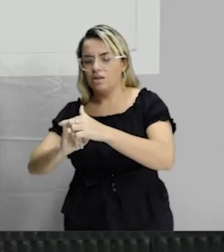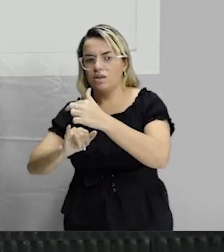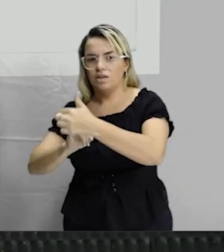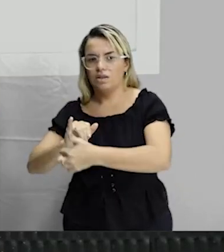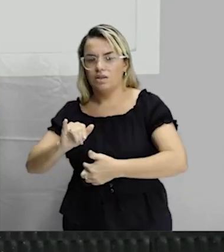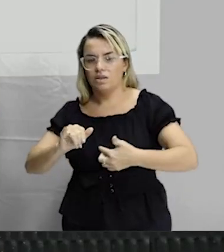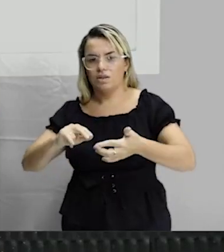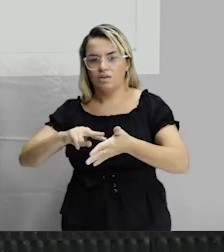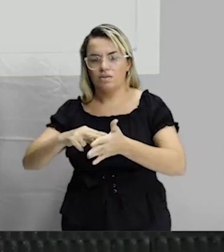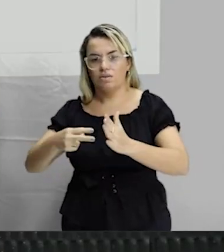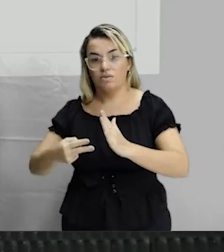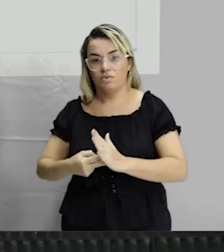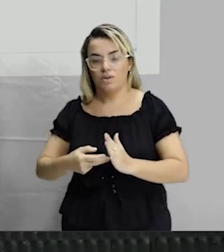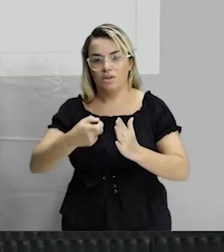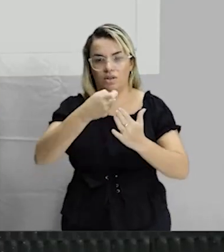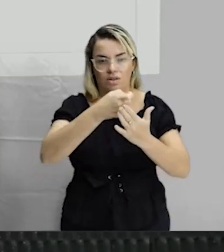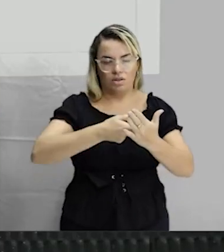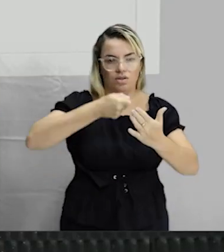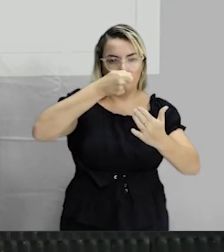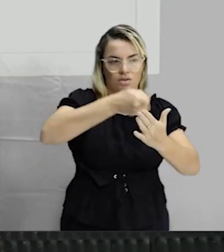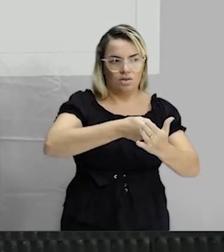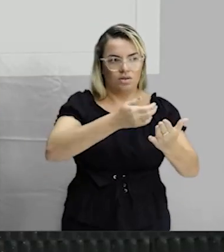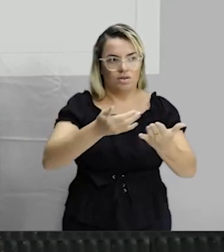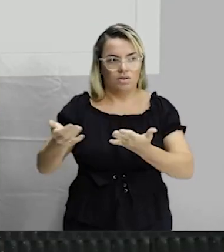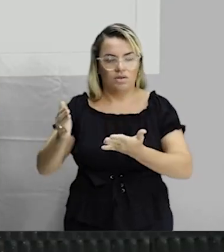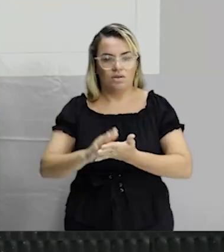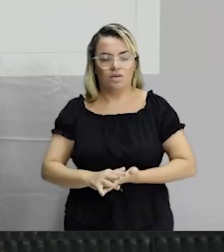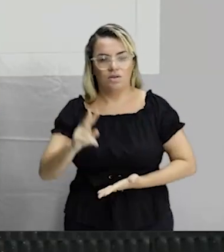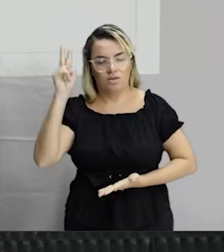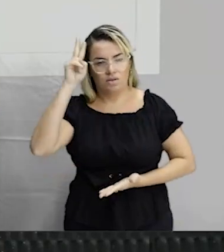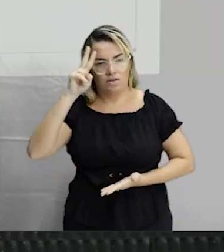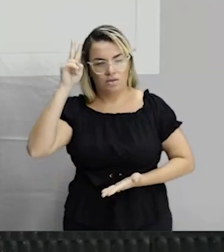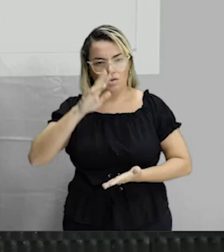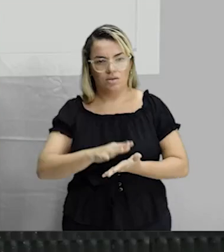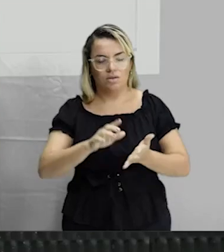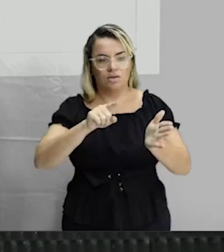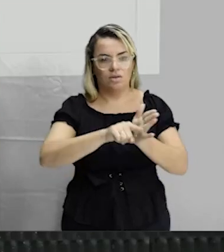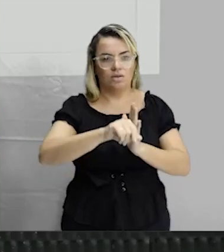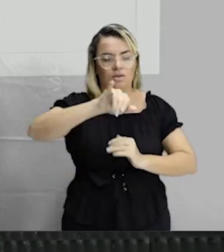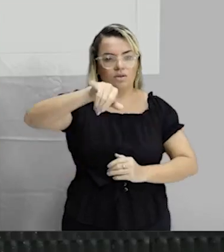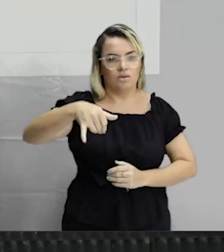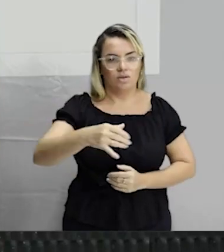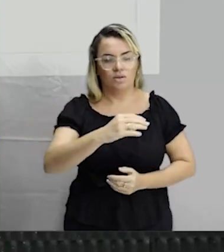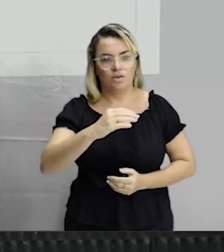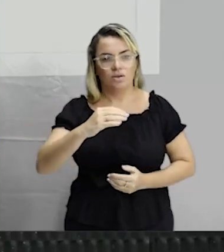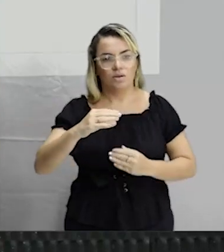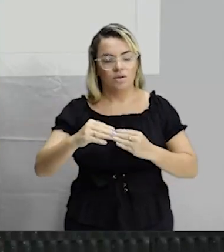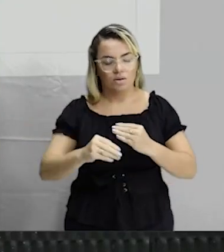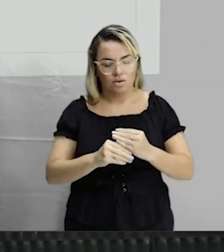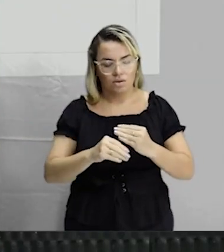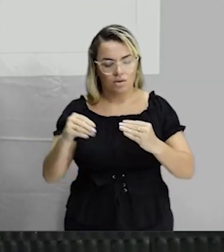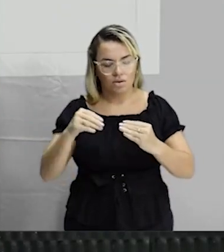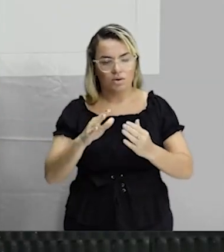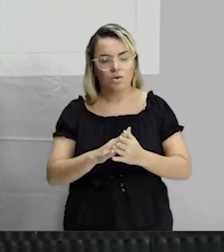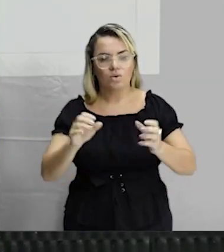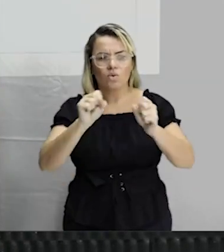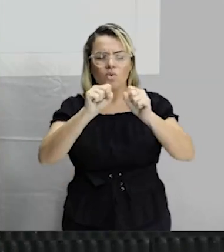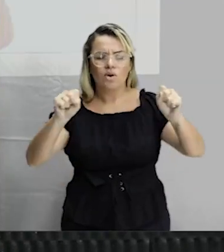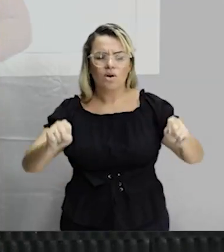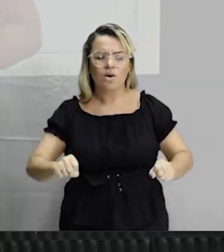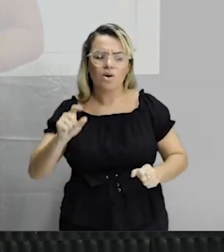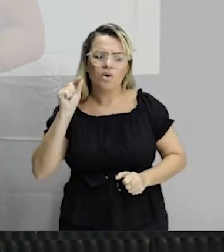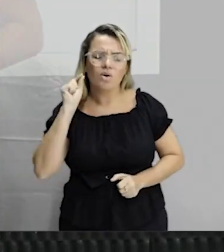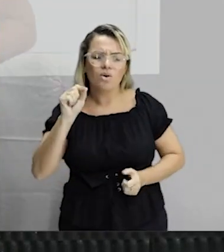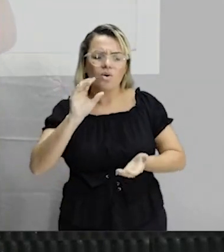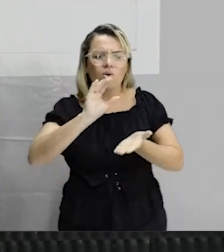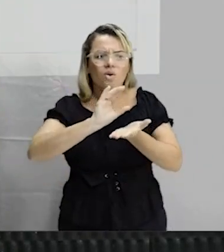aplicação? Lembrando que ele falou aqui que é juro composto, né? Um problema que envolve capitalização, ele tem que saber qual é o sistema que ele está te perguntando.